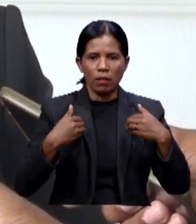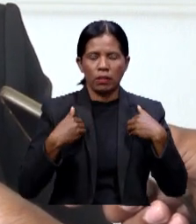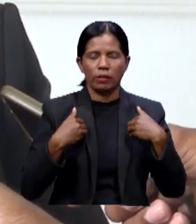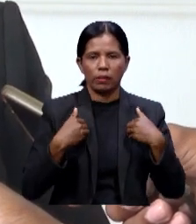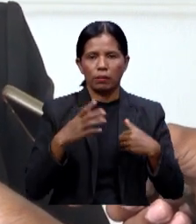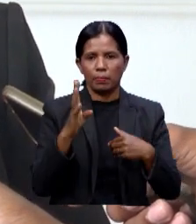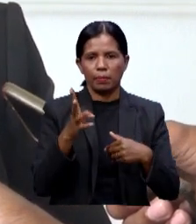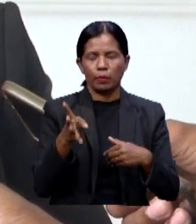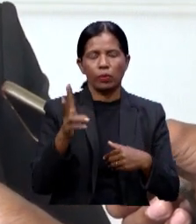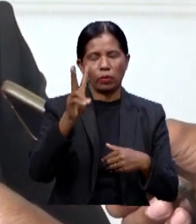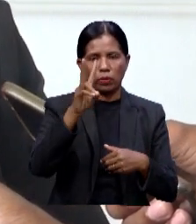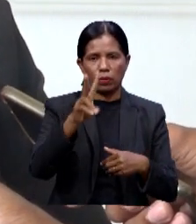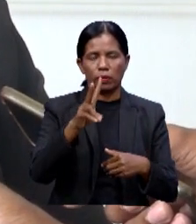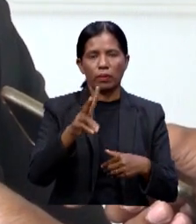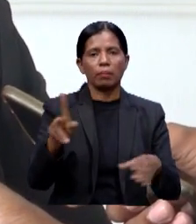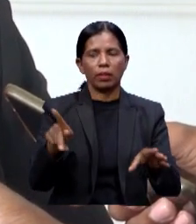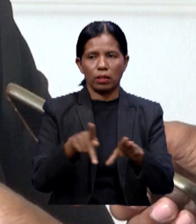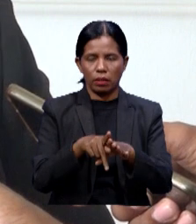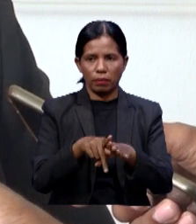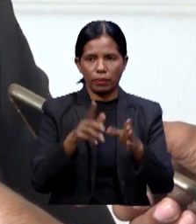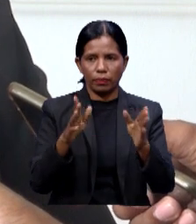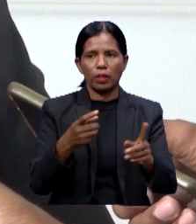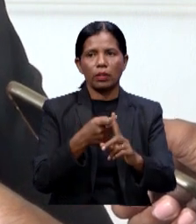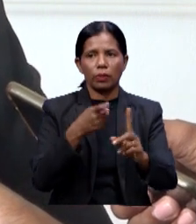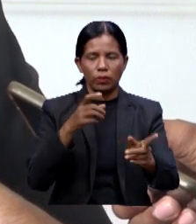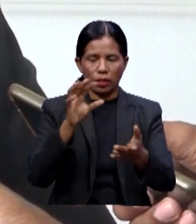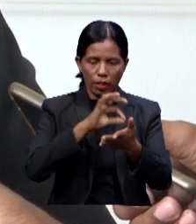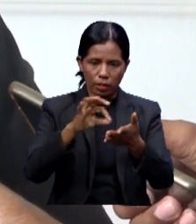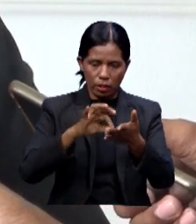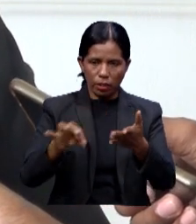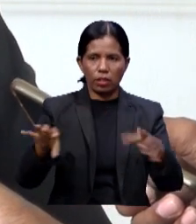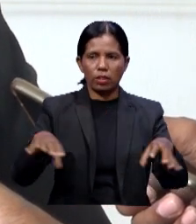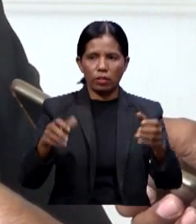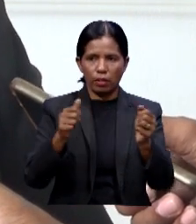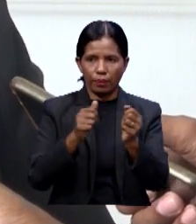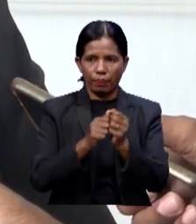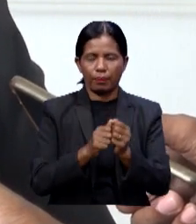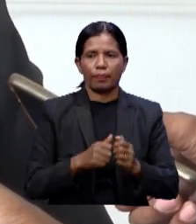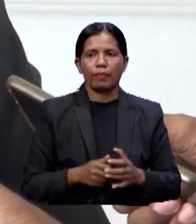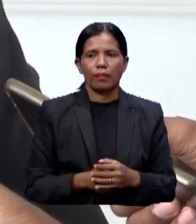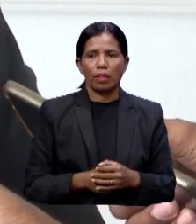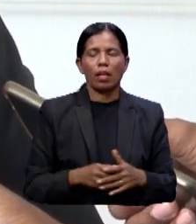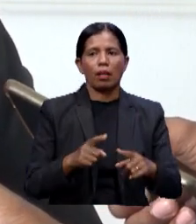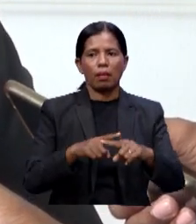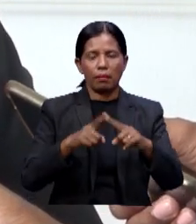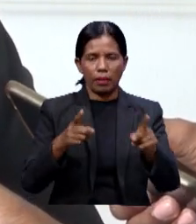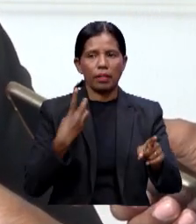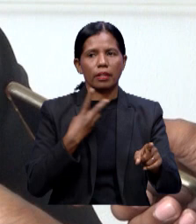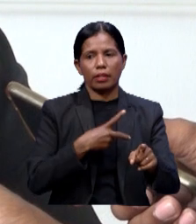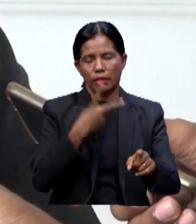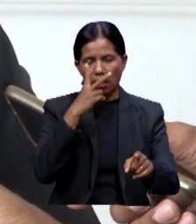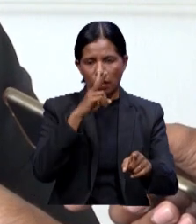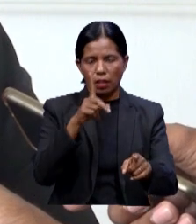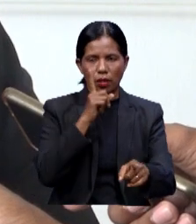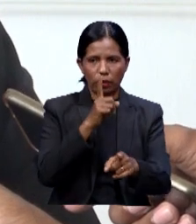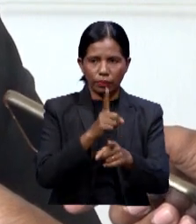presentes, me be, 42 presentes, né? Tamba total usa assinatura, né? Maca 42 pessoas, me be, quando o Inter haré, lolos, e